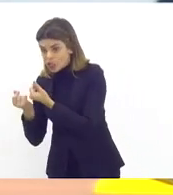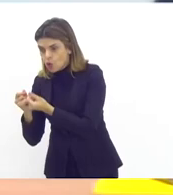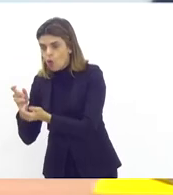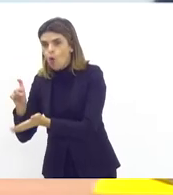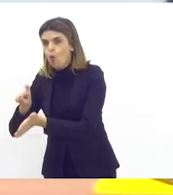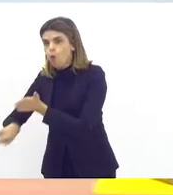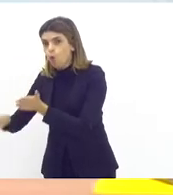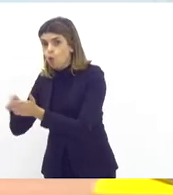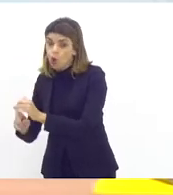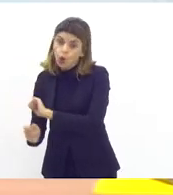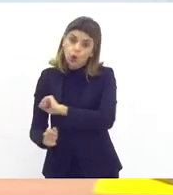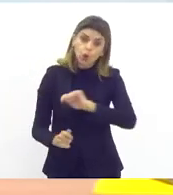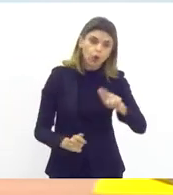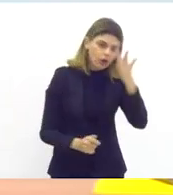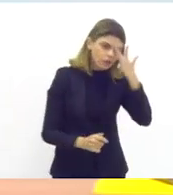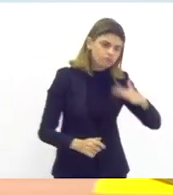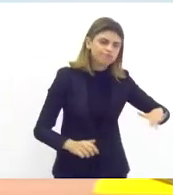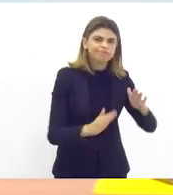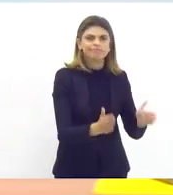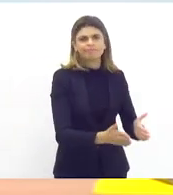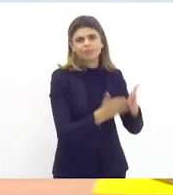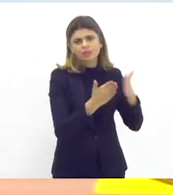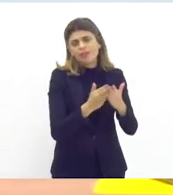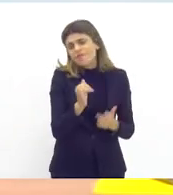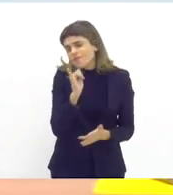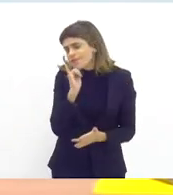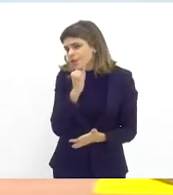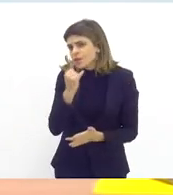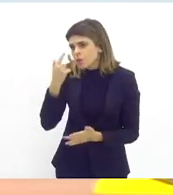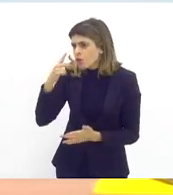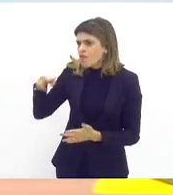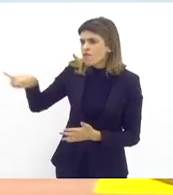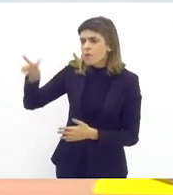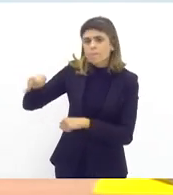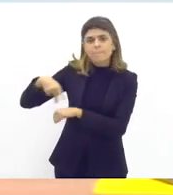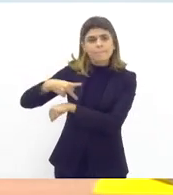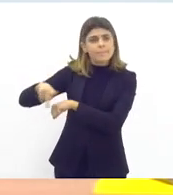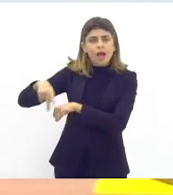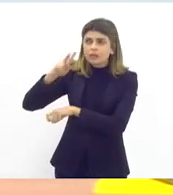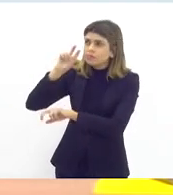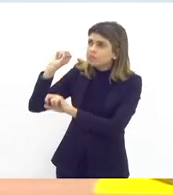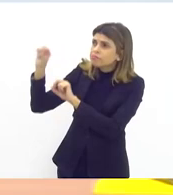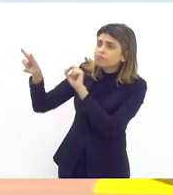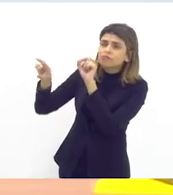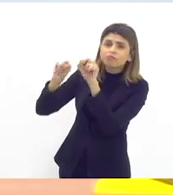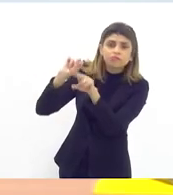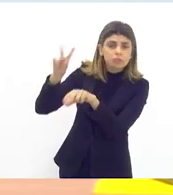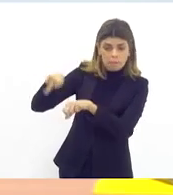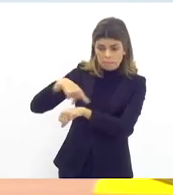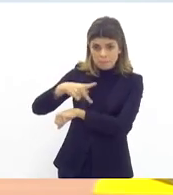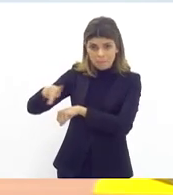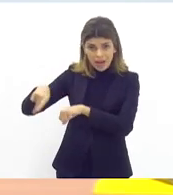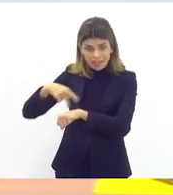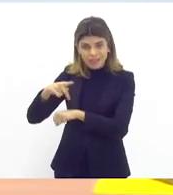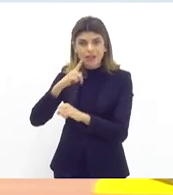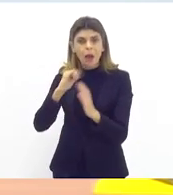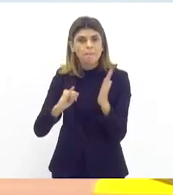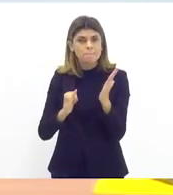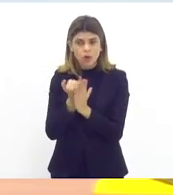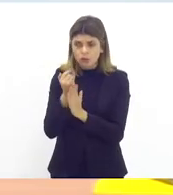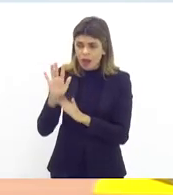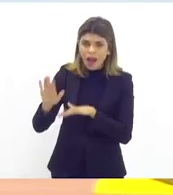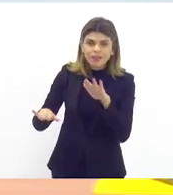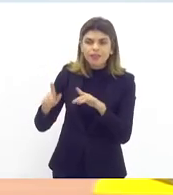ir nas grandes fortunas. Infelizmente, a experiência que tem em vários países é que em países que colocam imposto sobre grandes fortunas muitas